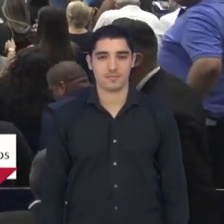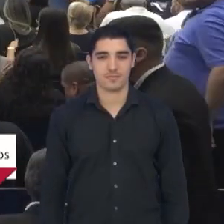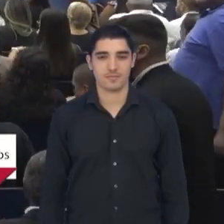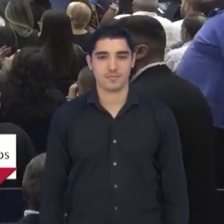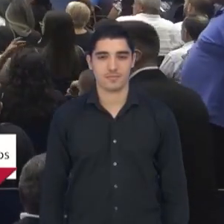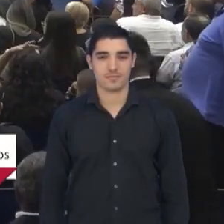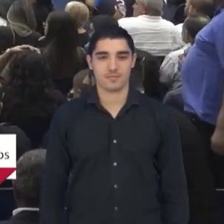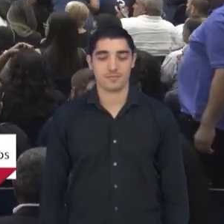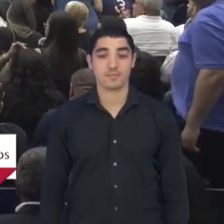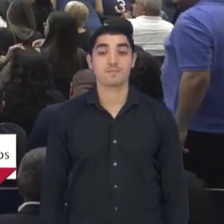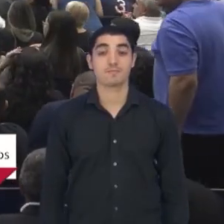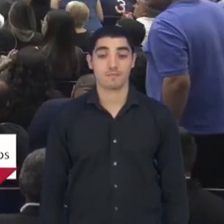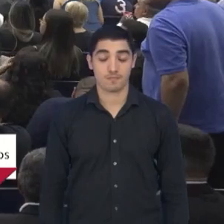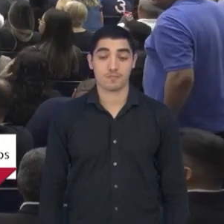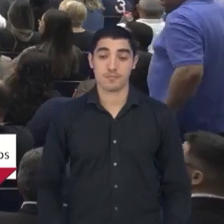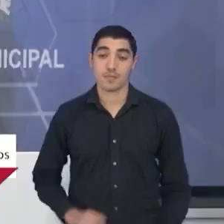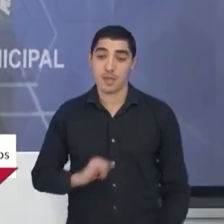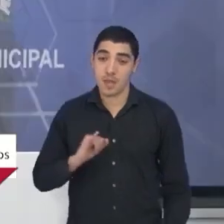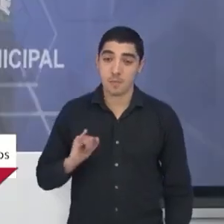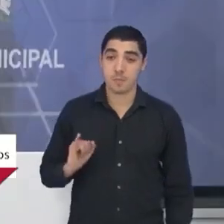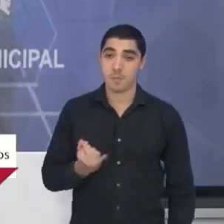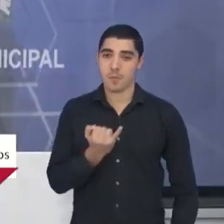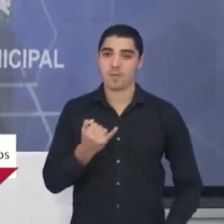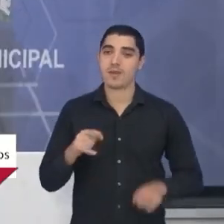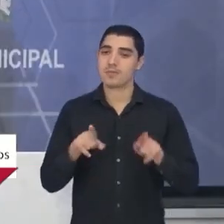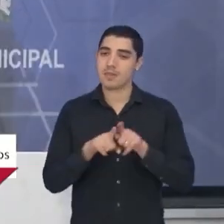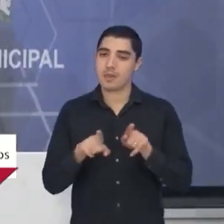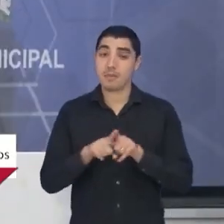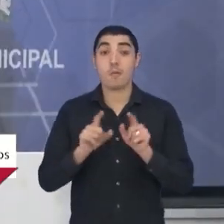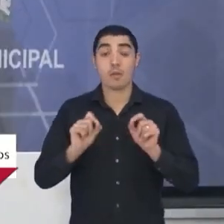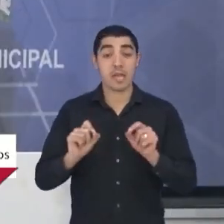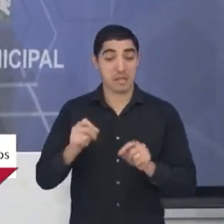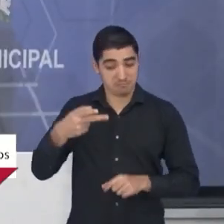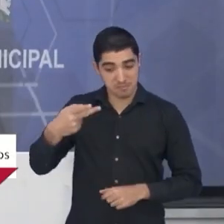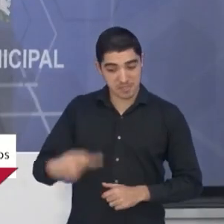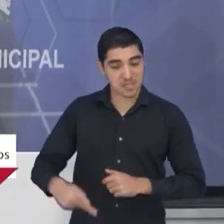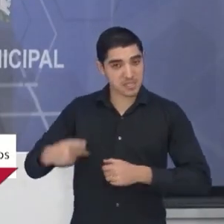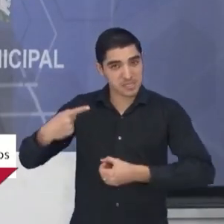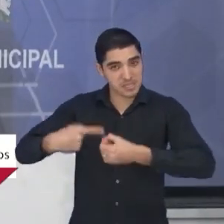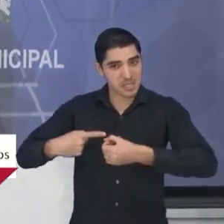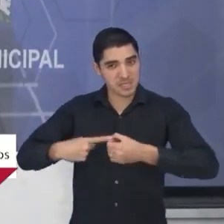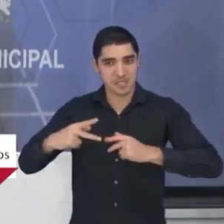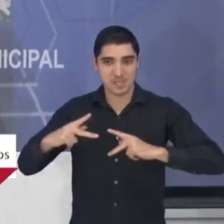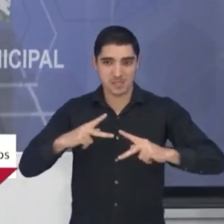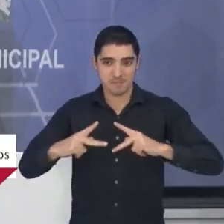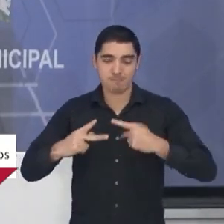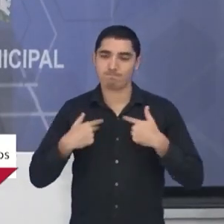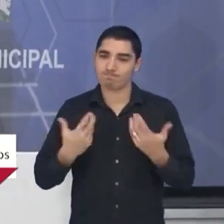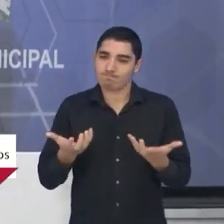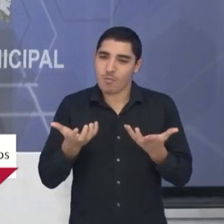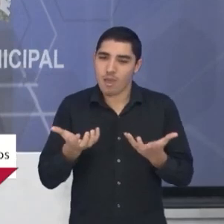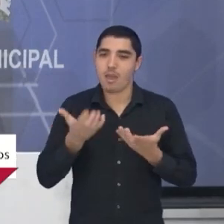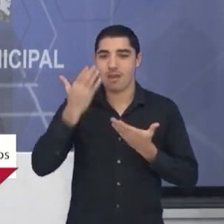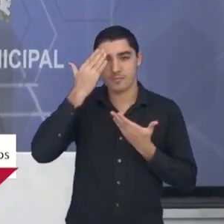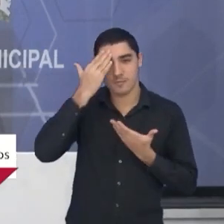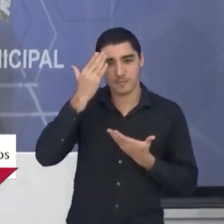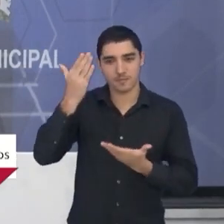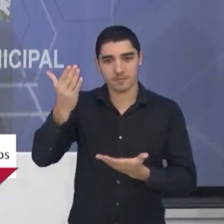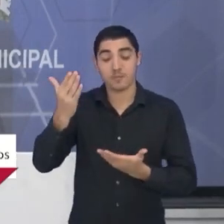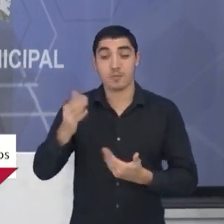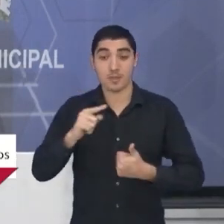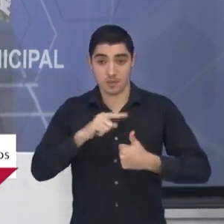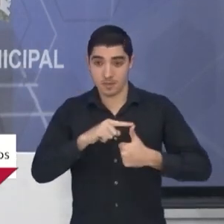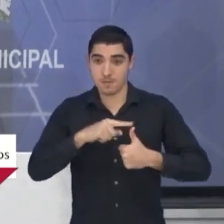Brasil aproveito este momento que estamos aqui na cidade de São José dos Campos para agradecer ao